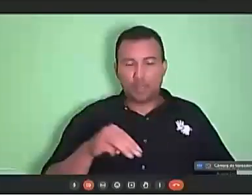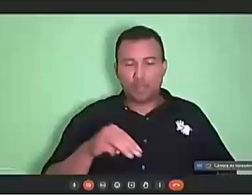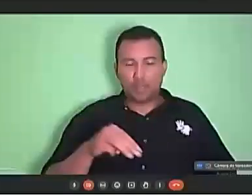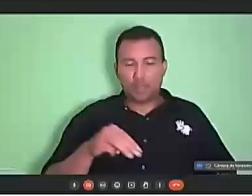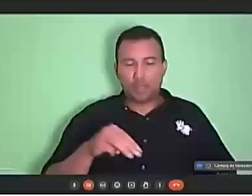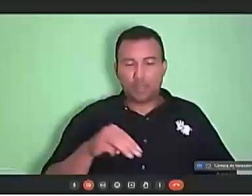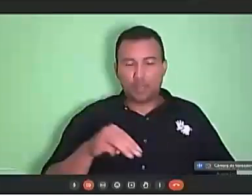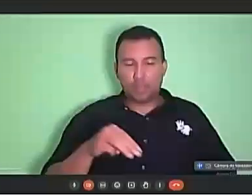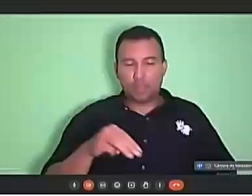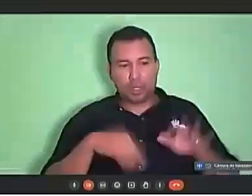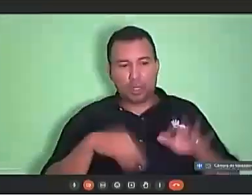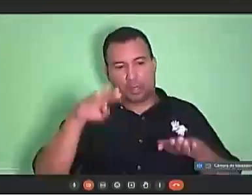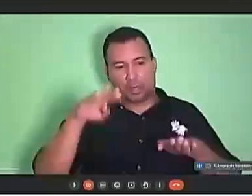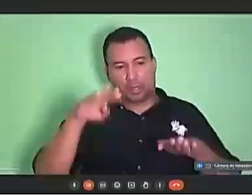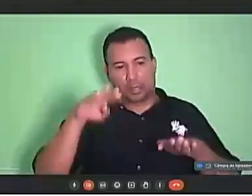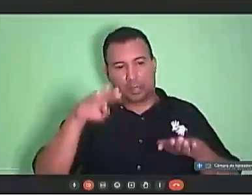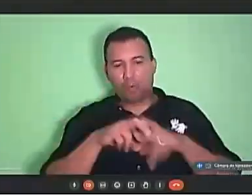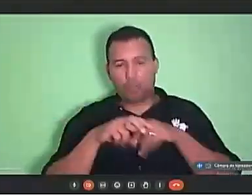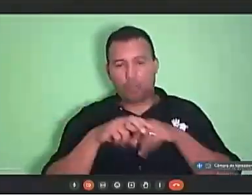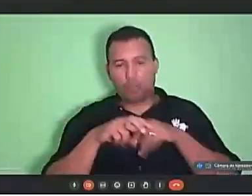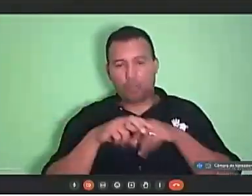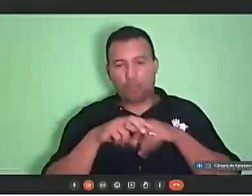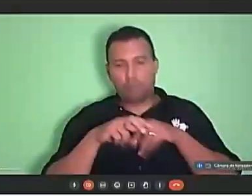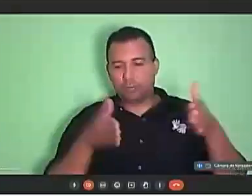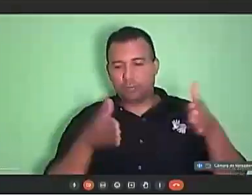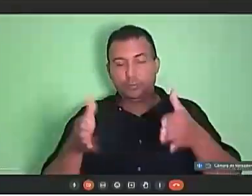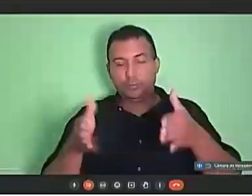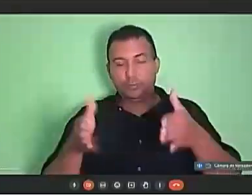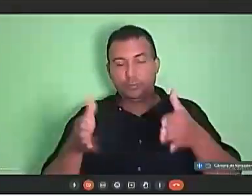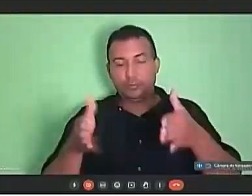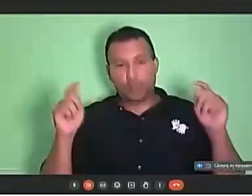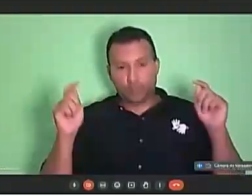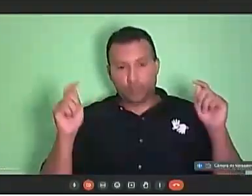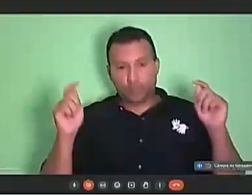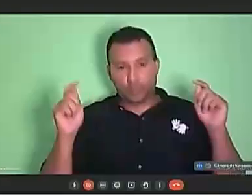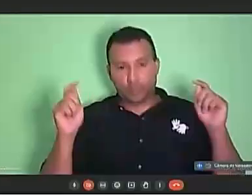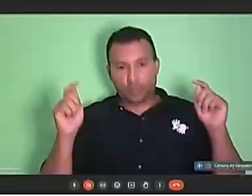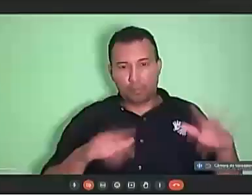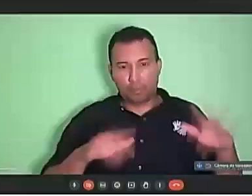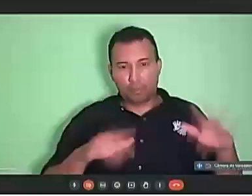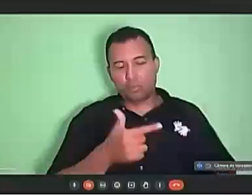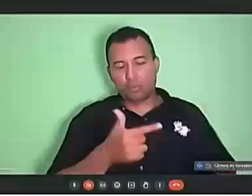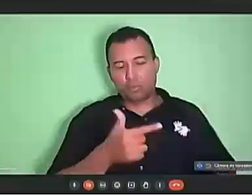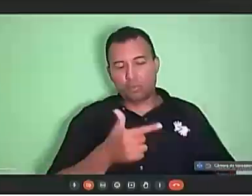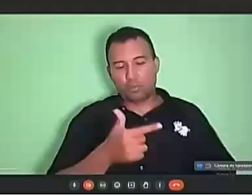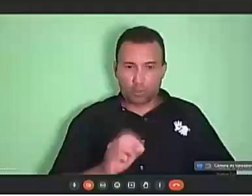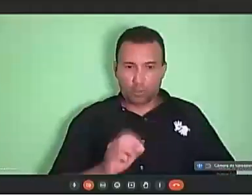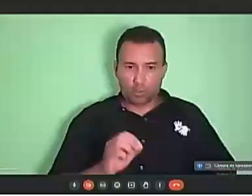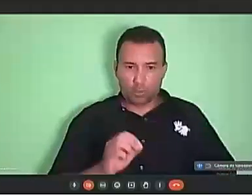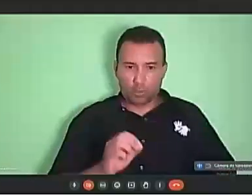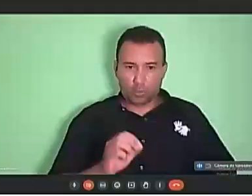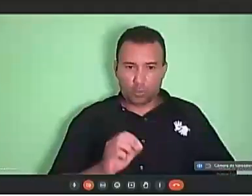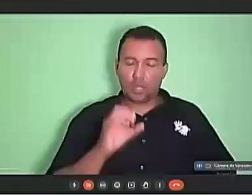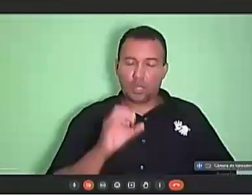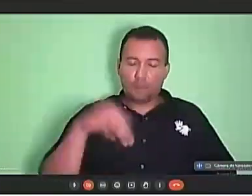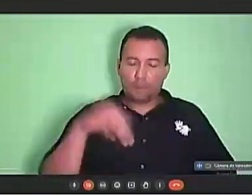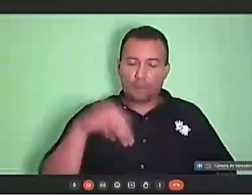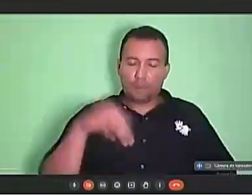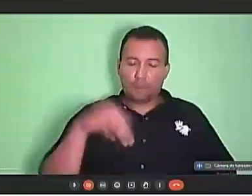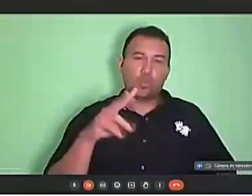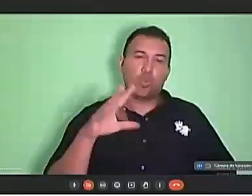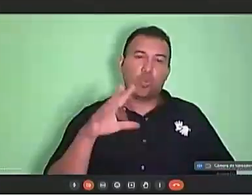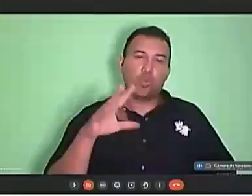corredeiras. Né? Com isso, seria possível passar 250 metros cúbicos por túnel. Se a gente imaginasse